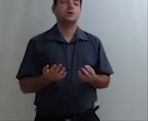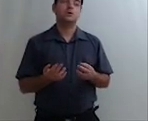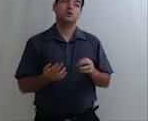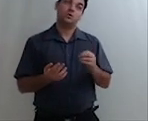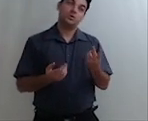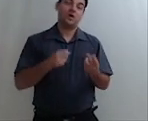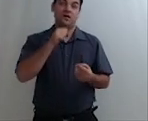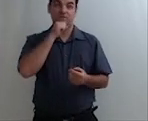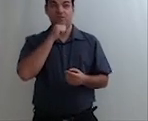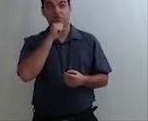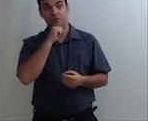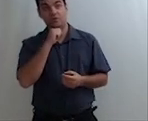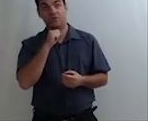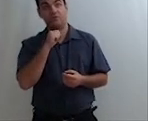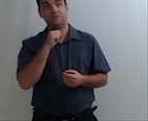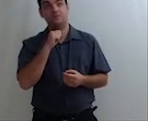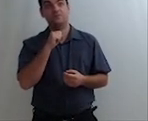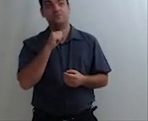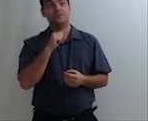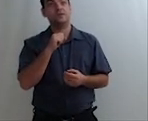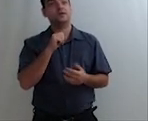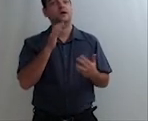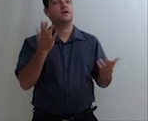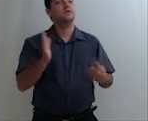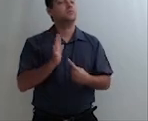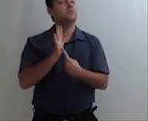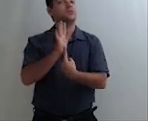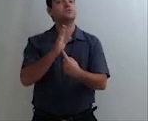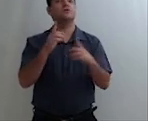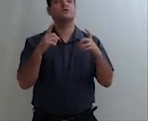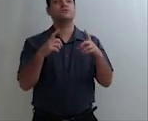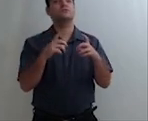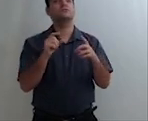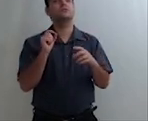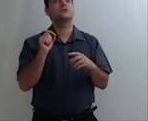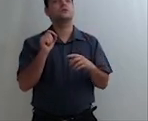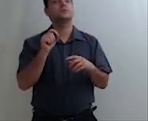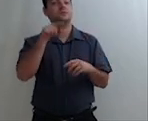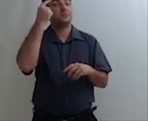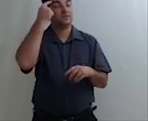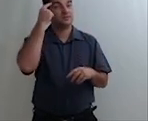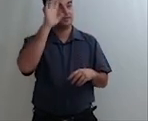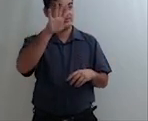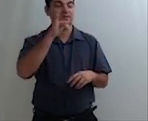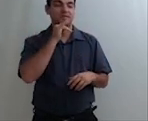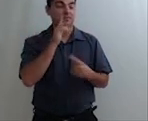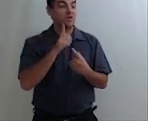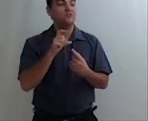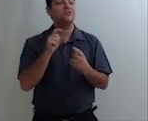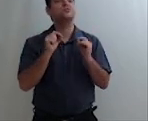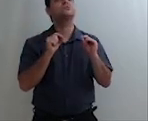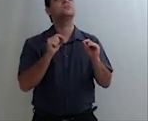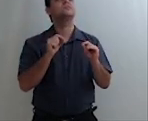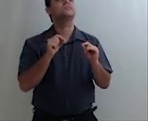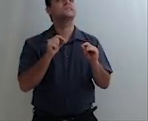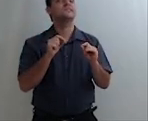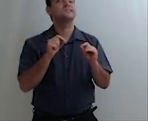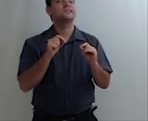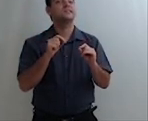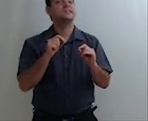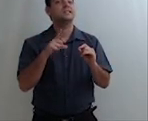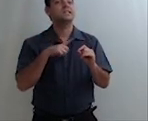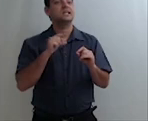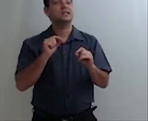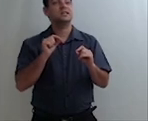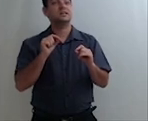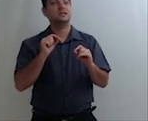Menor da menor apresenta uma foto e tem um detalhe Ministra Laurita existe um conflito de de família de posse de guarda